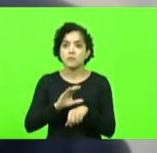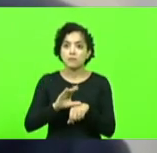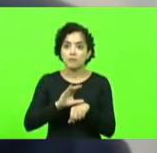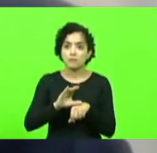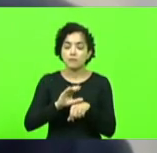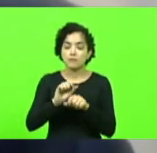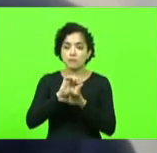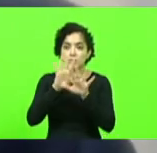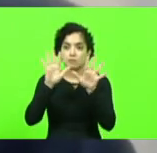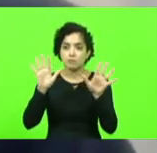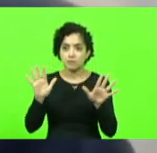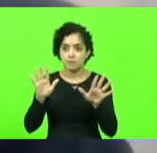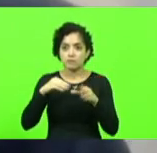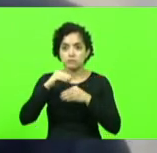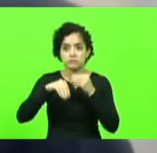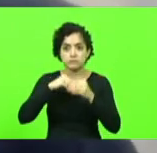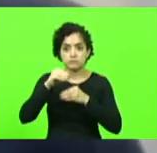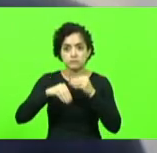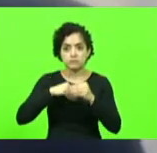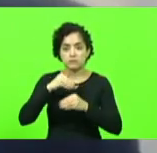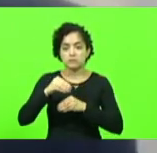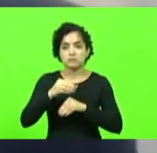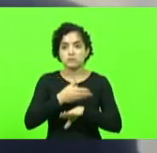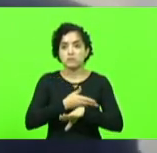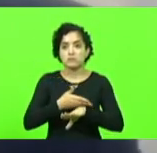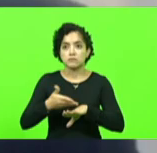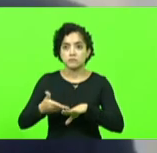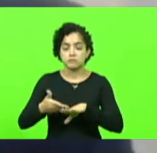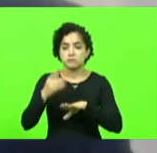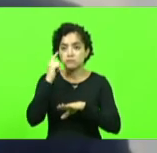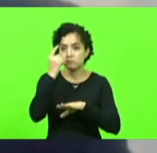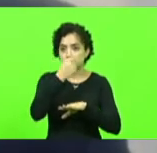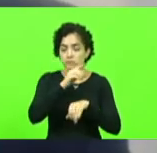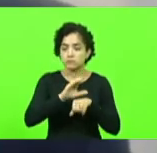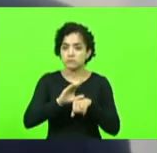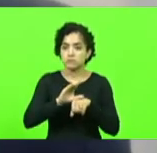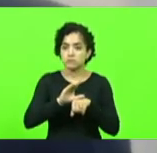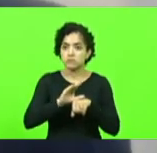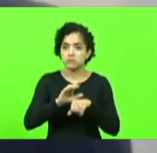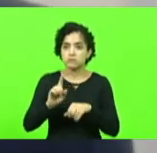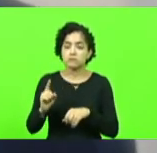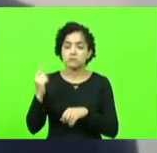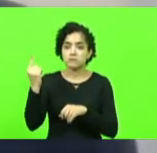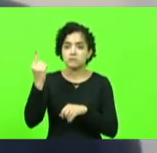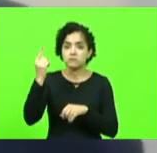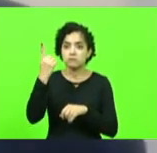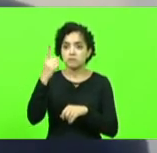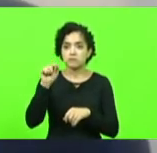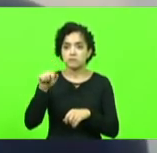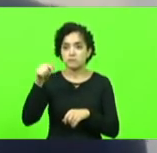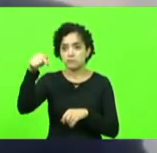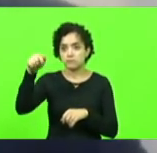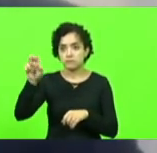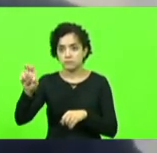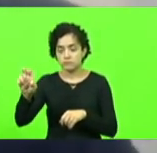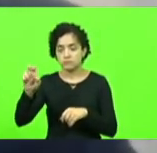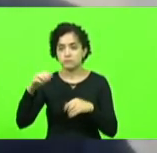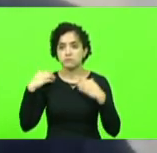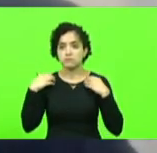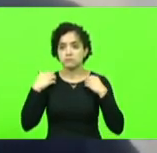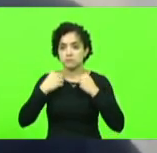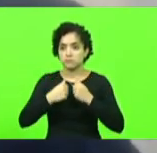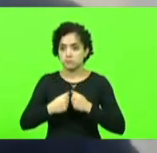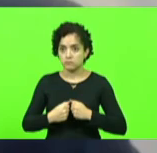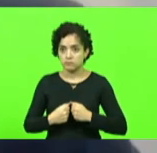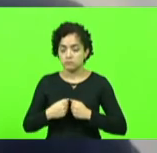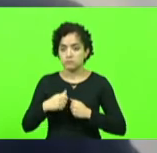com grisalhos de permeio. Meus olhos são castanhos, a altura 1,75, visto hoje um terno